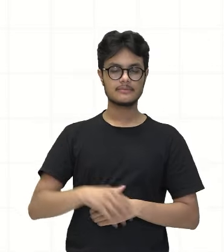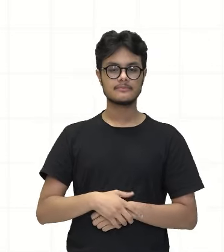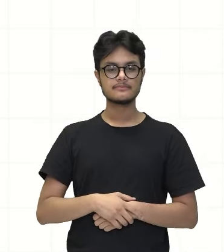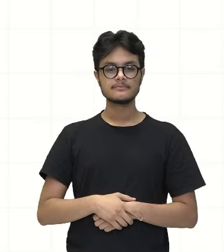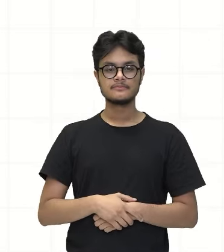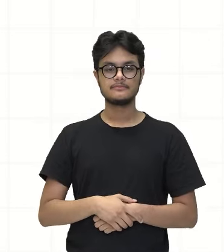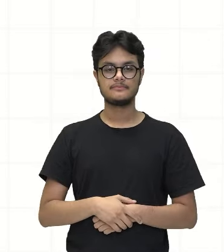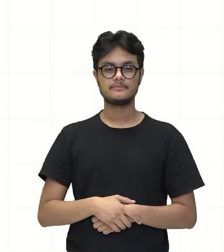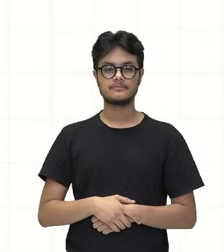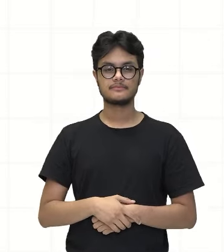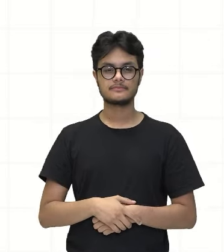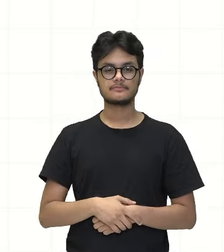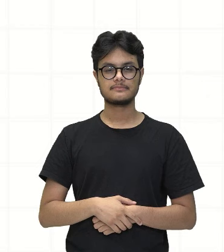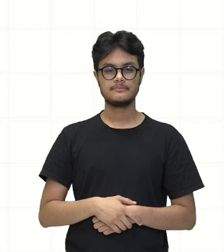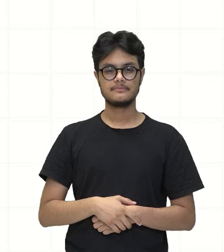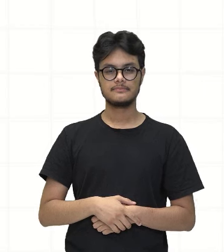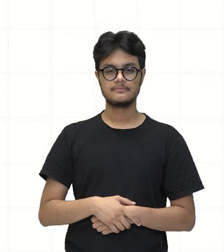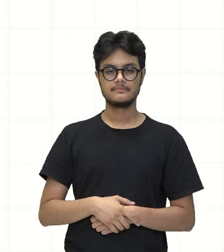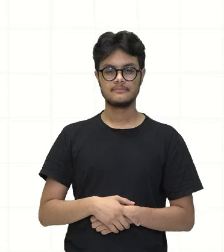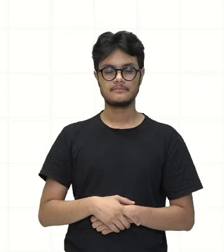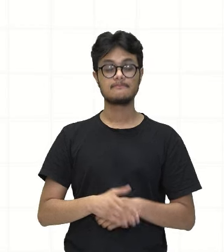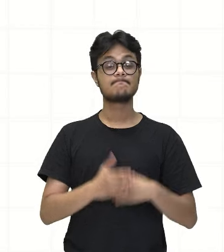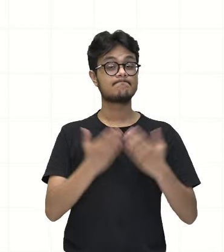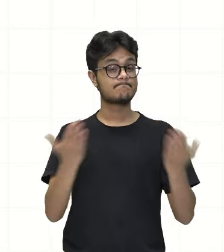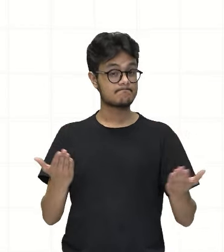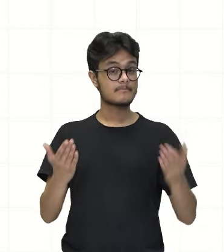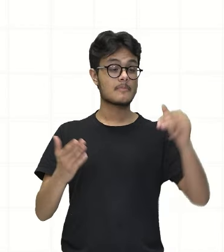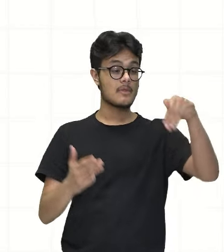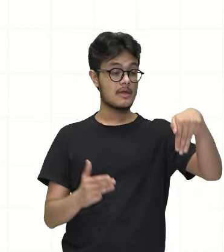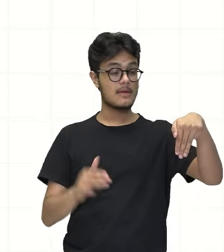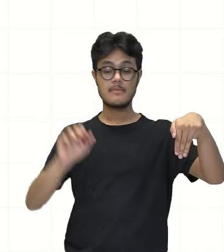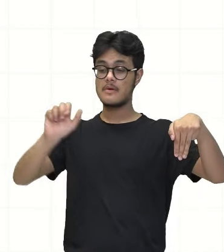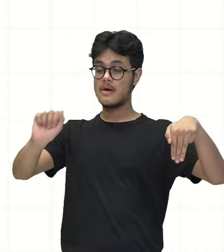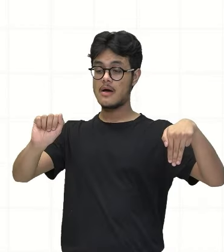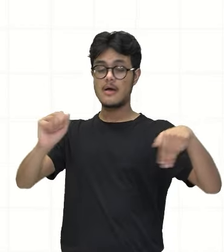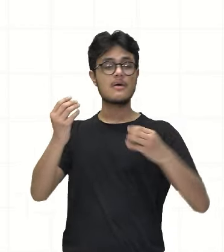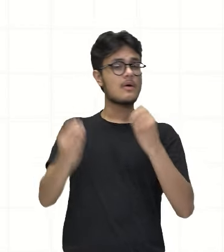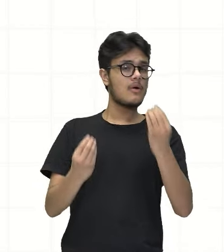vértice C. Né? Então, para achar a medida m e a,